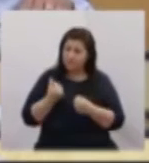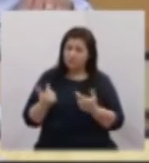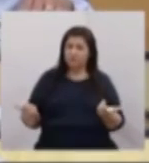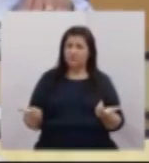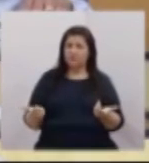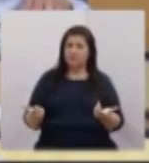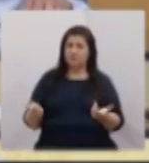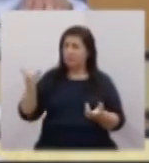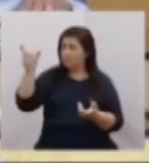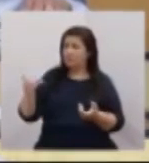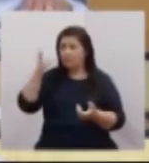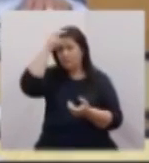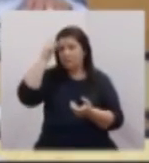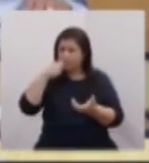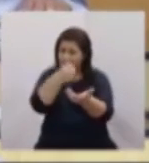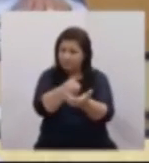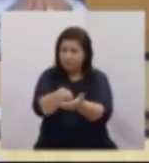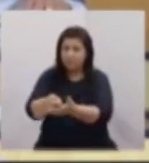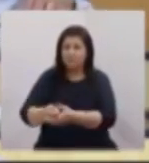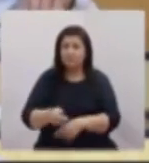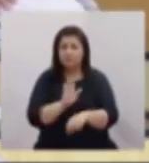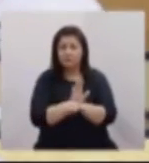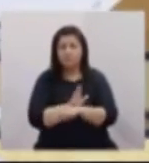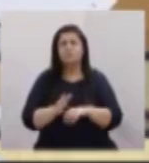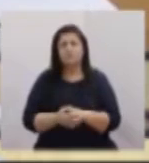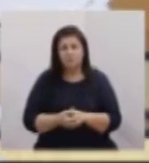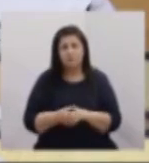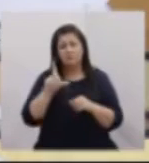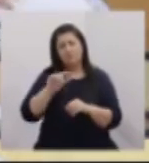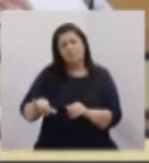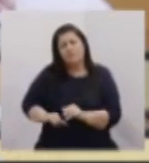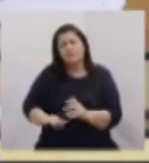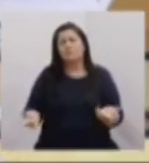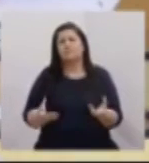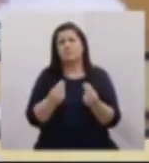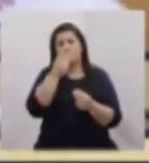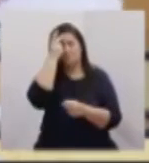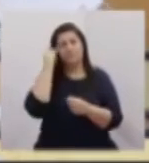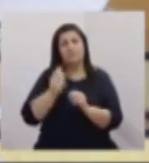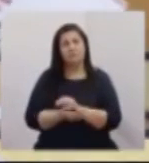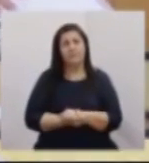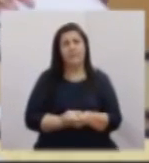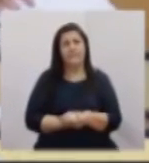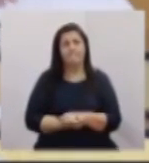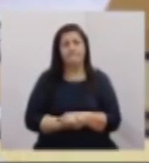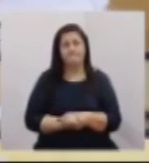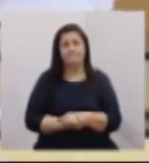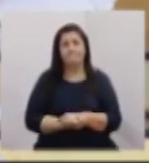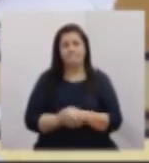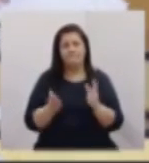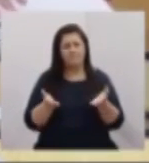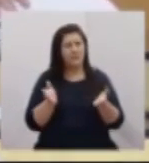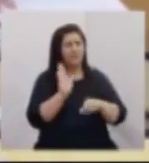para que possa amenizar um pouco a dor e o sofrimento, né, de várias pessoas, sendo que eles têm ajudado